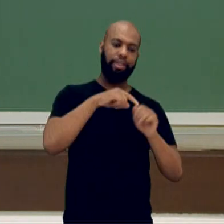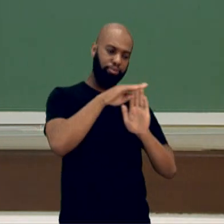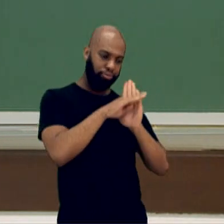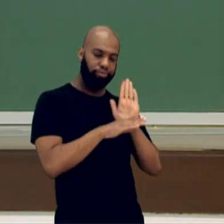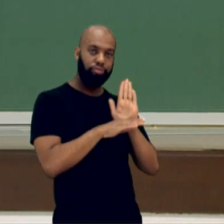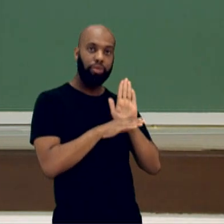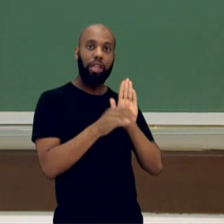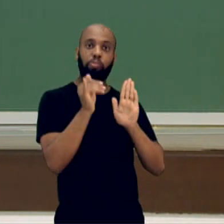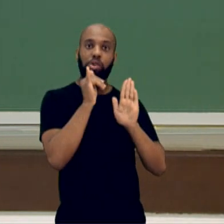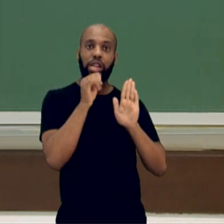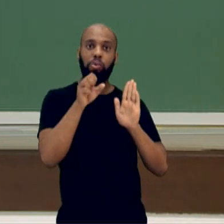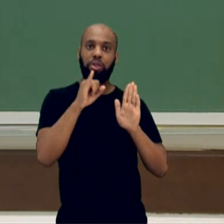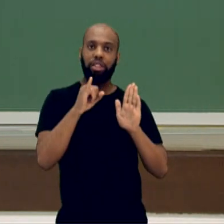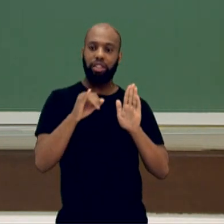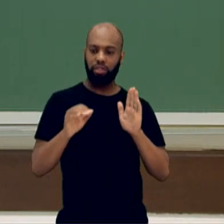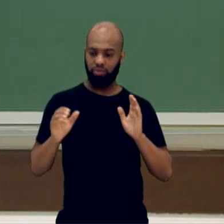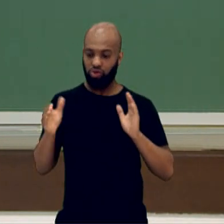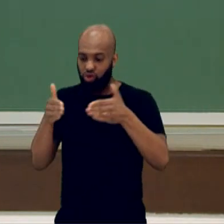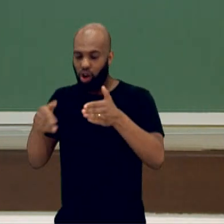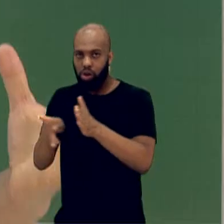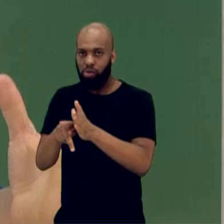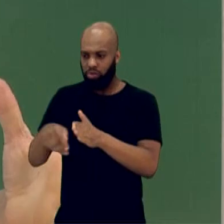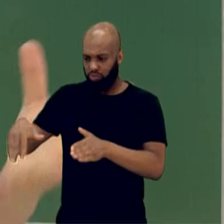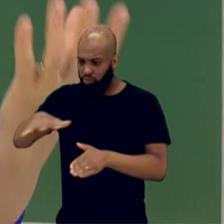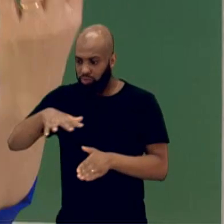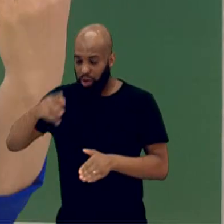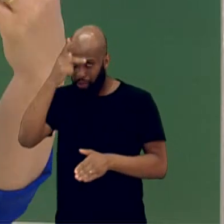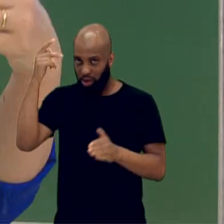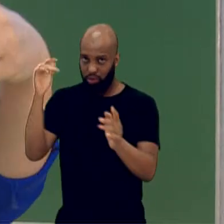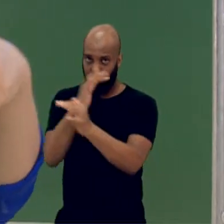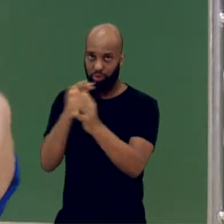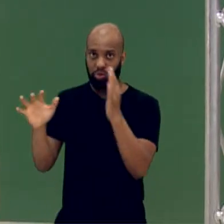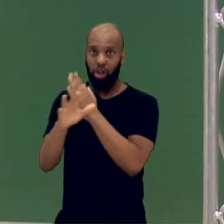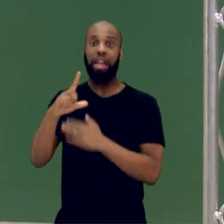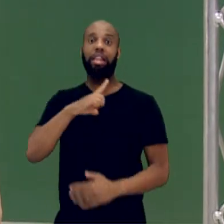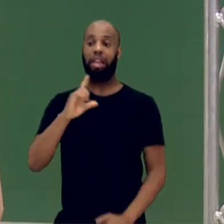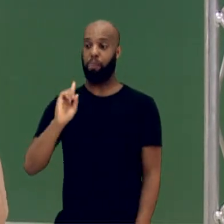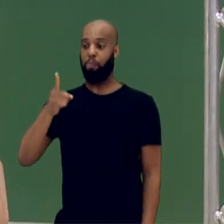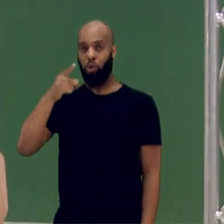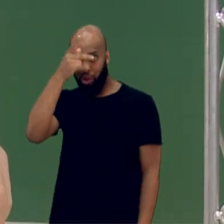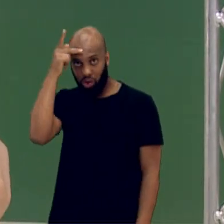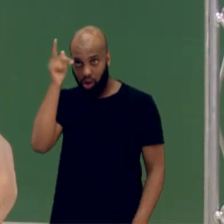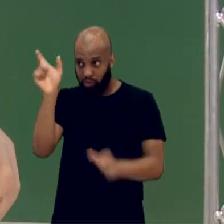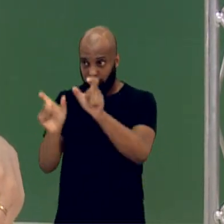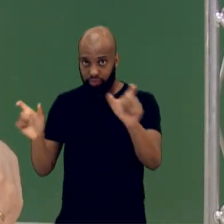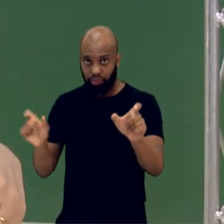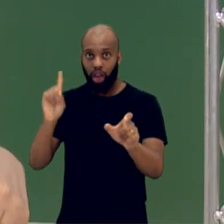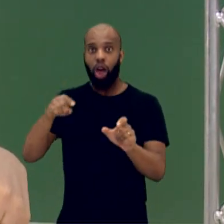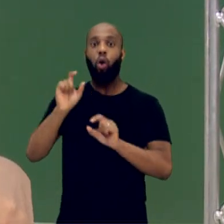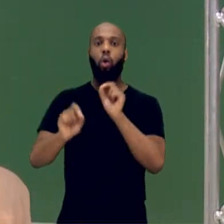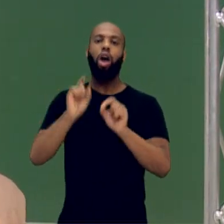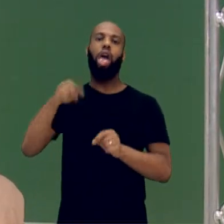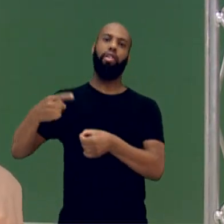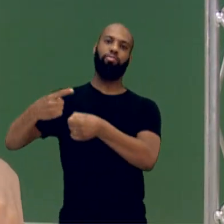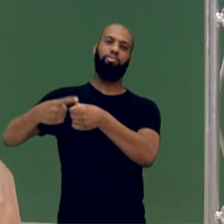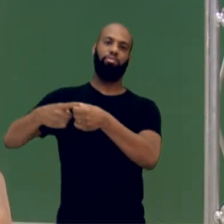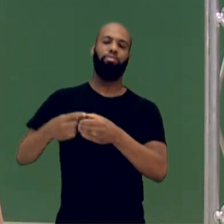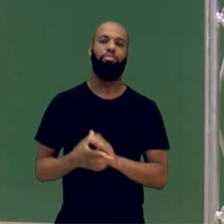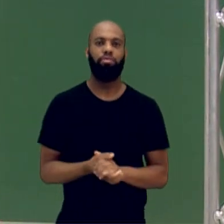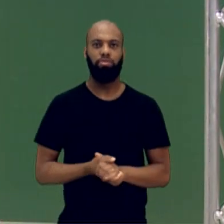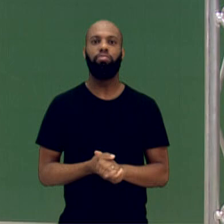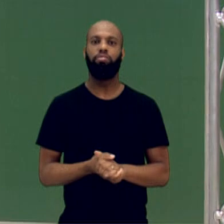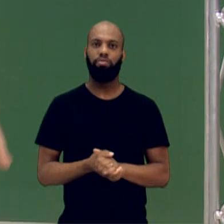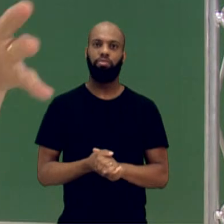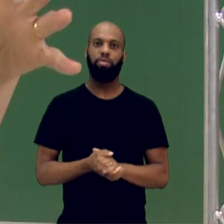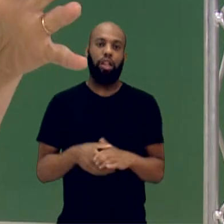se aquele núcleo urbano tem 1.000 pessoas, ele é caracterizado, é definido como cidade,